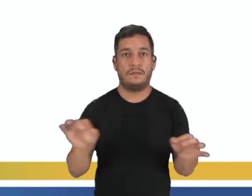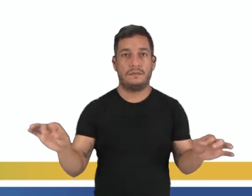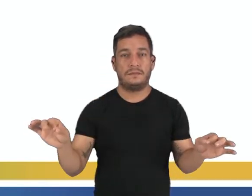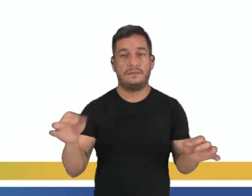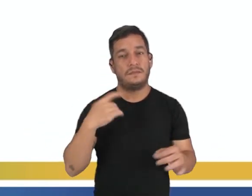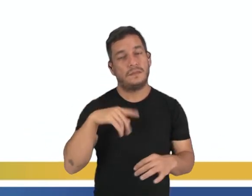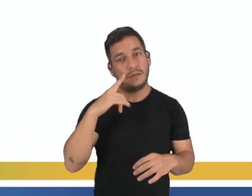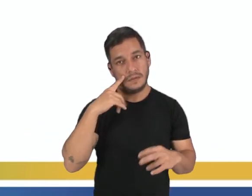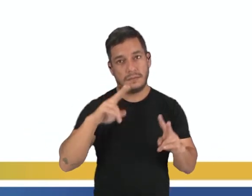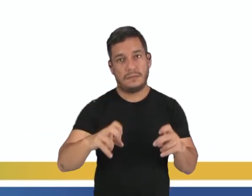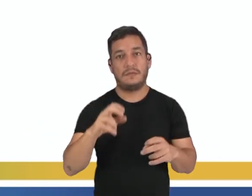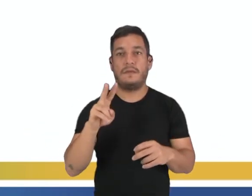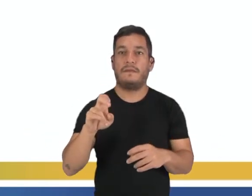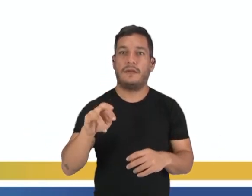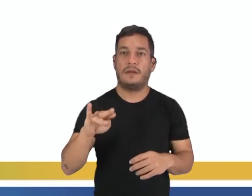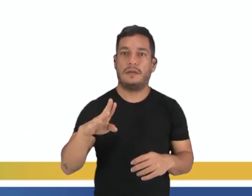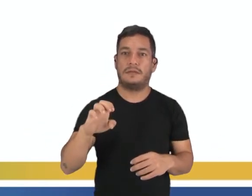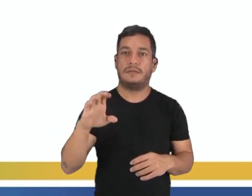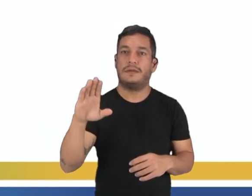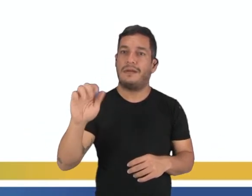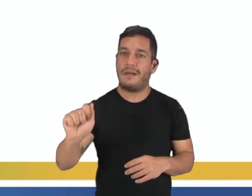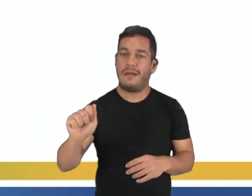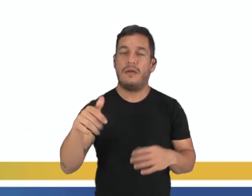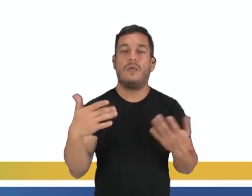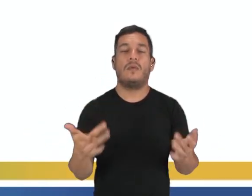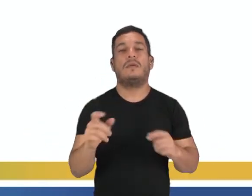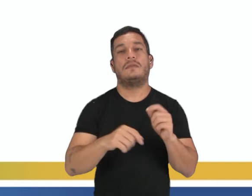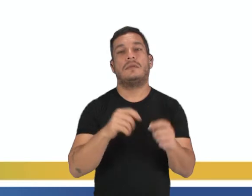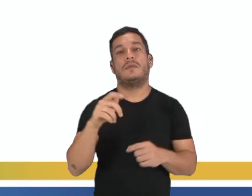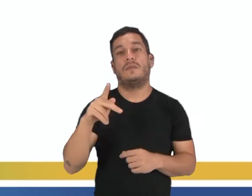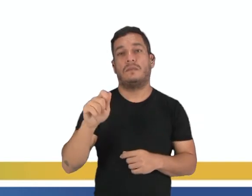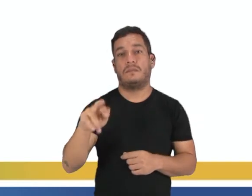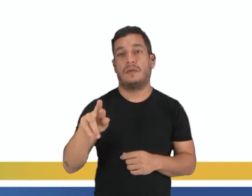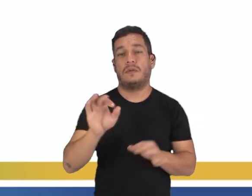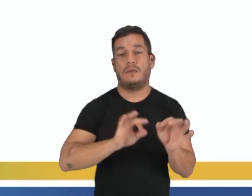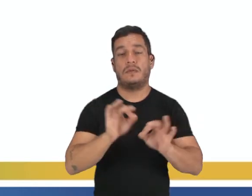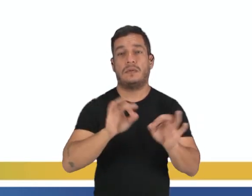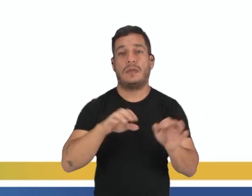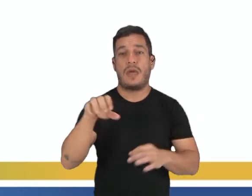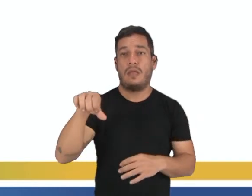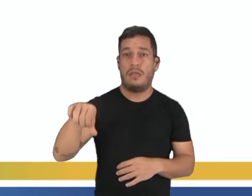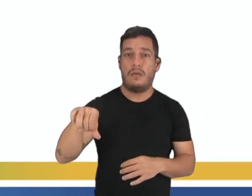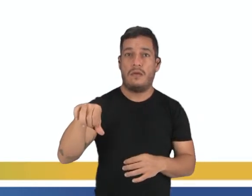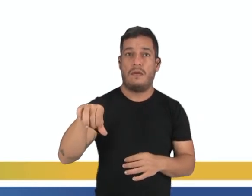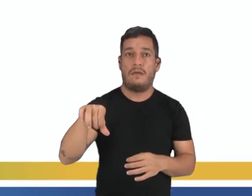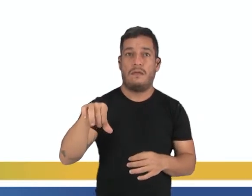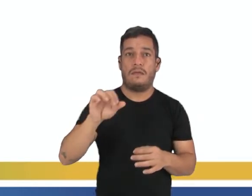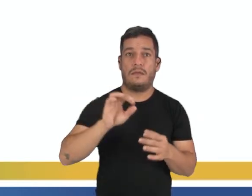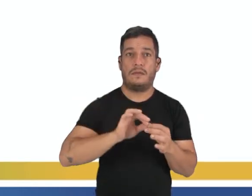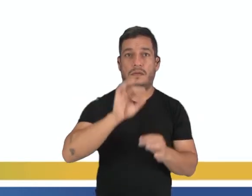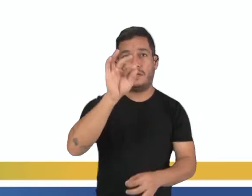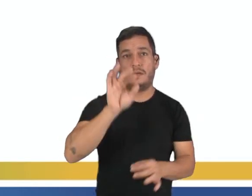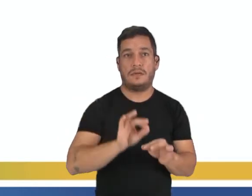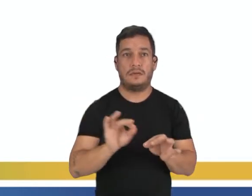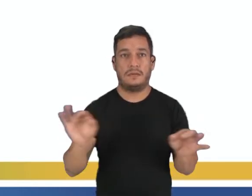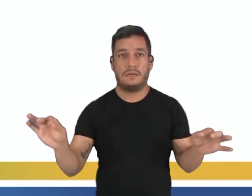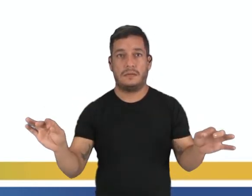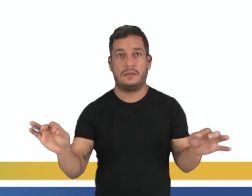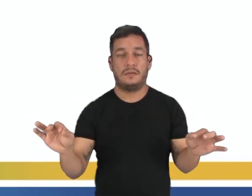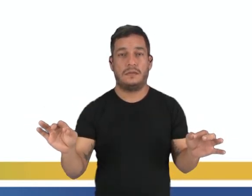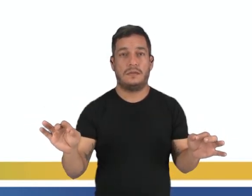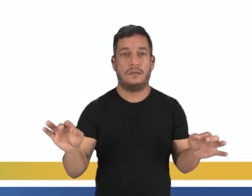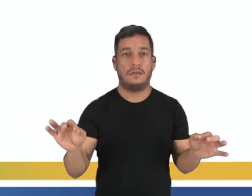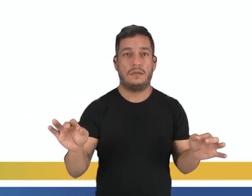ver, o vértice A. E qual vértice que o par ordenado 9 na horizontal e 2 na vertical indica?